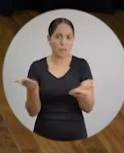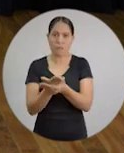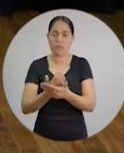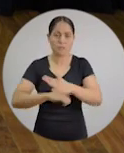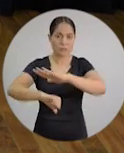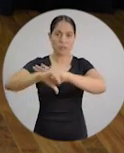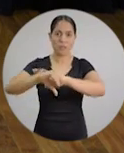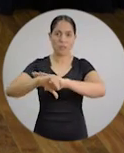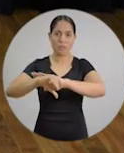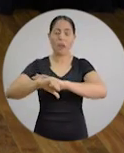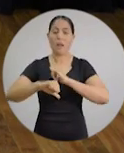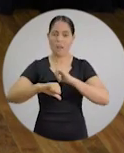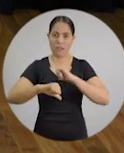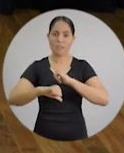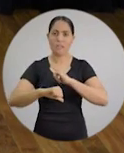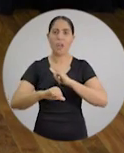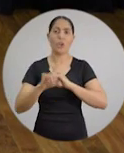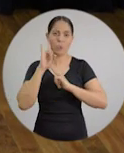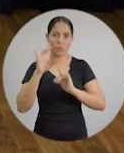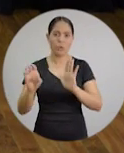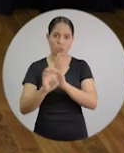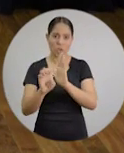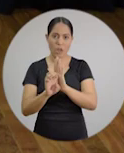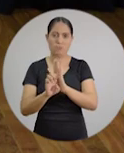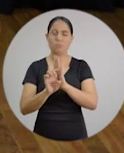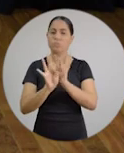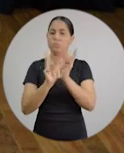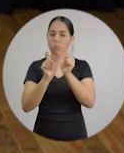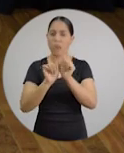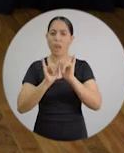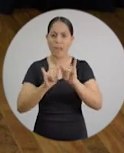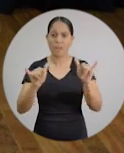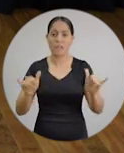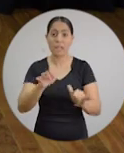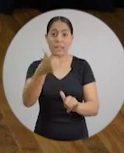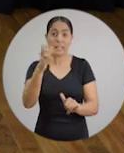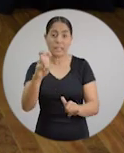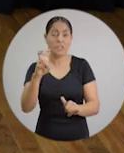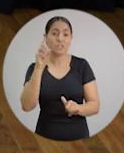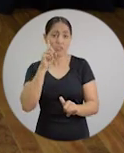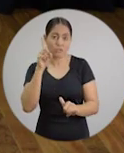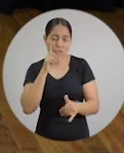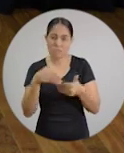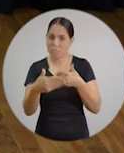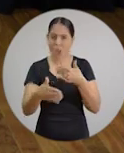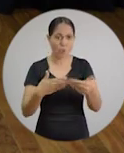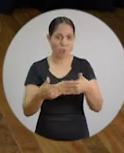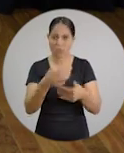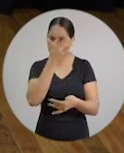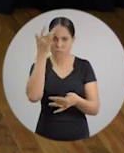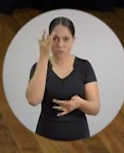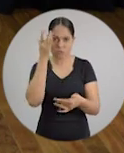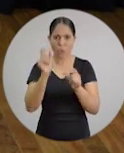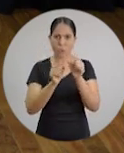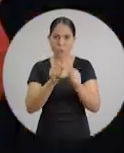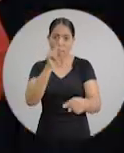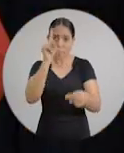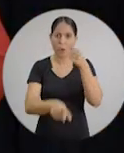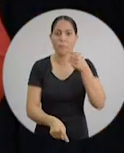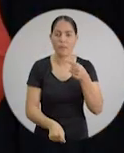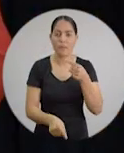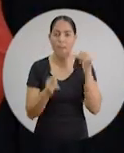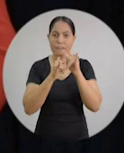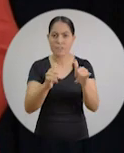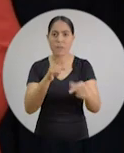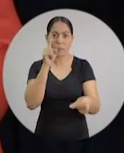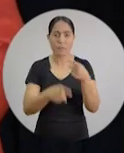inscrição, o nome dele sai publicado no Diário Oficial e é um prazo de 15 dias, até 15 dias, para que qualquer pessoa possa impugnar. Então,